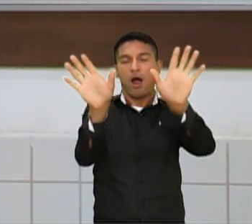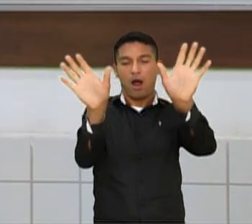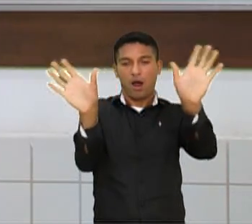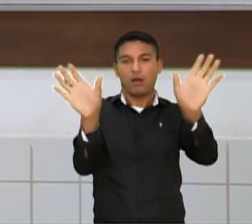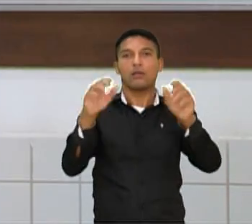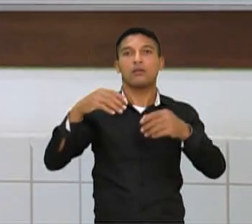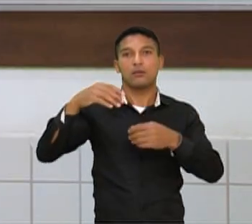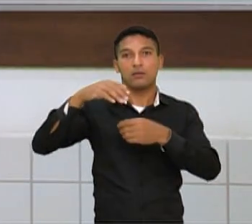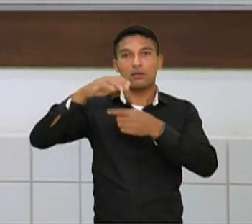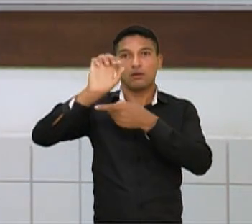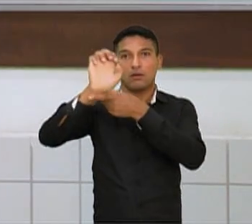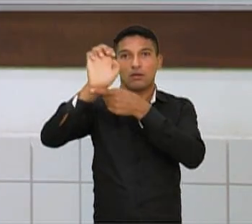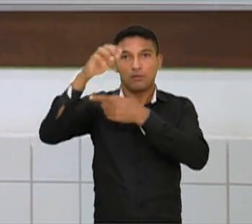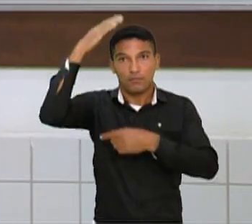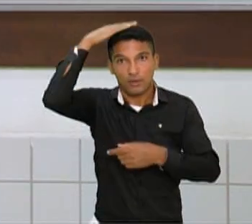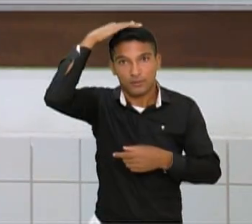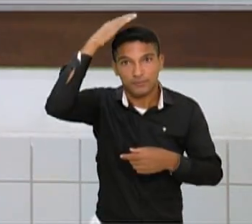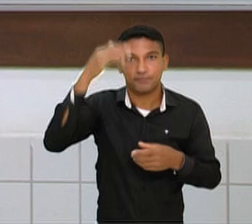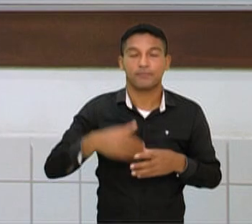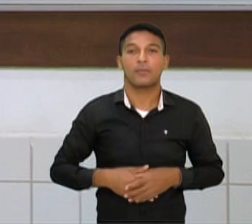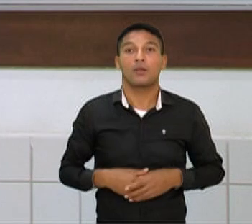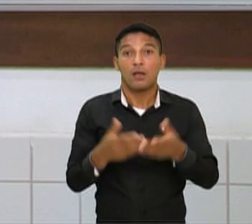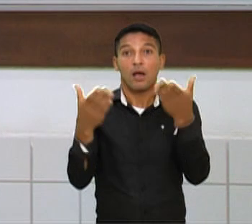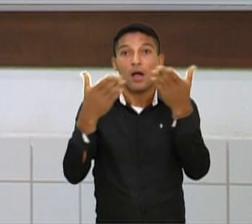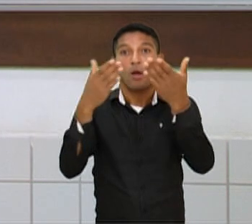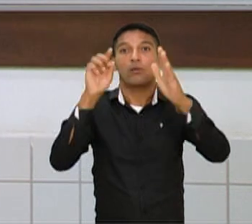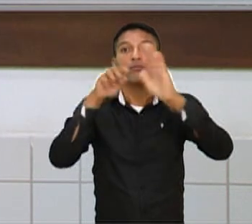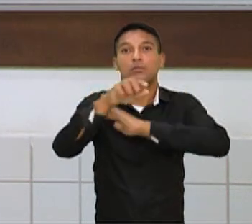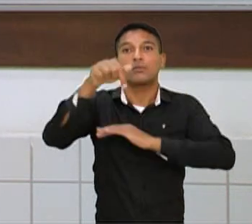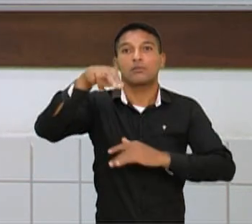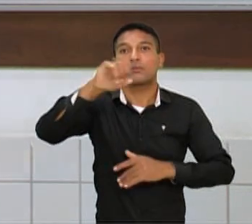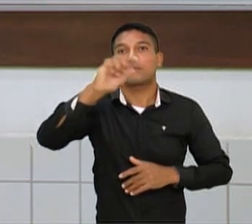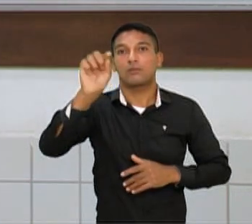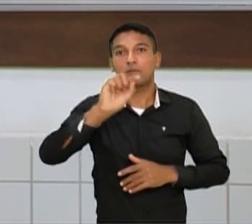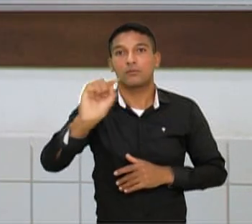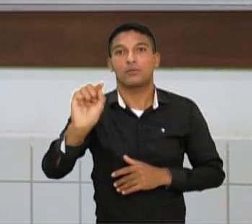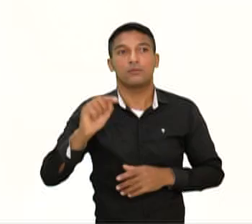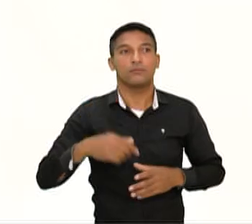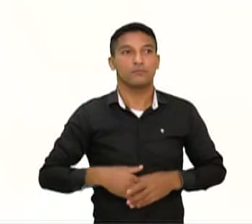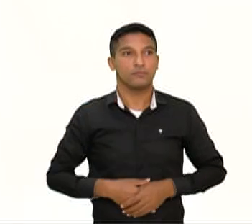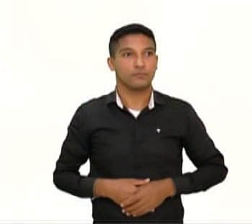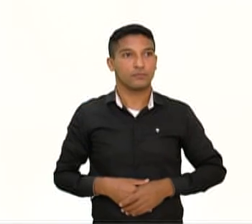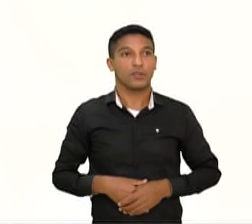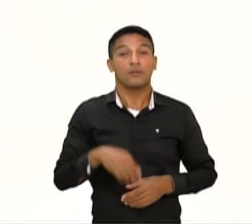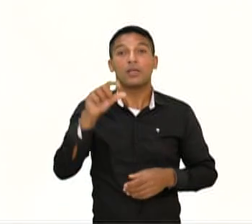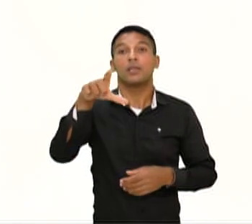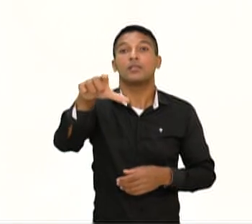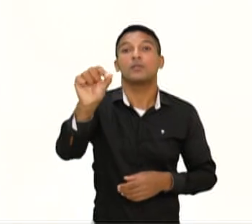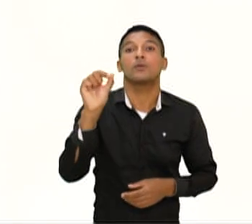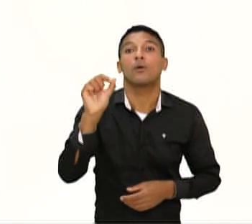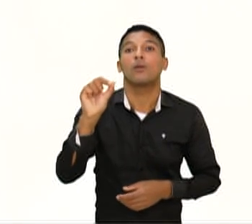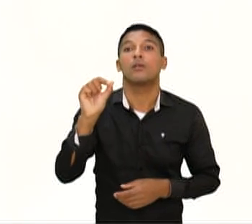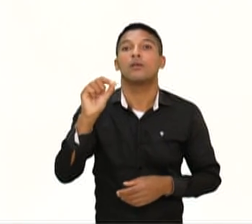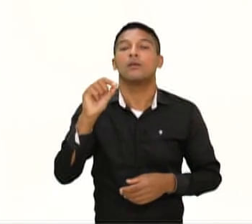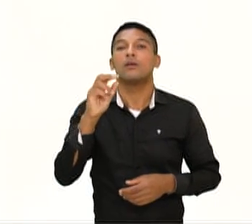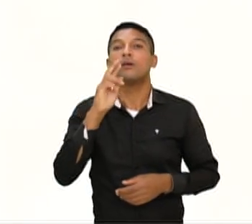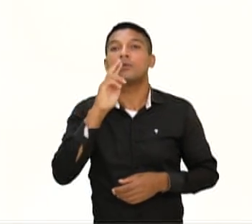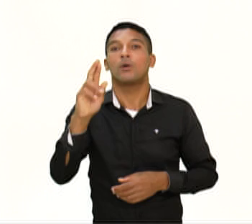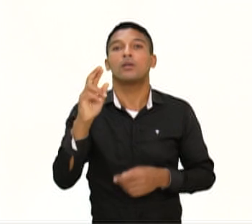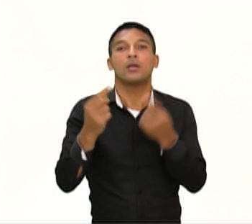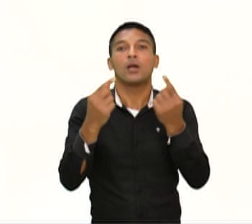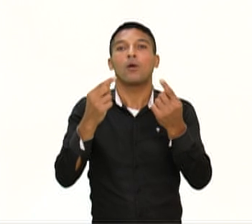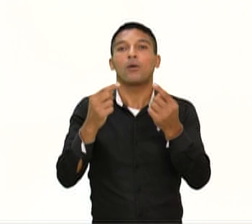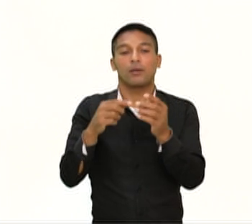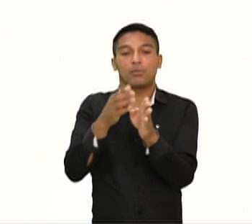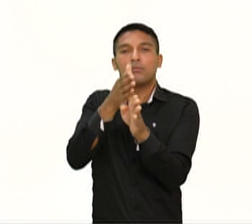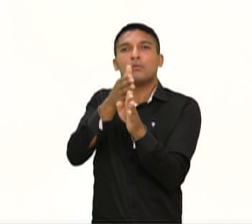esse aspecto geral, vamos a um pequeno quiz rápido e rasteiro e bem tranquilo para você fazer. Marque aí qual é o